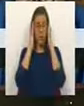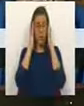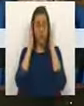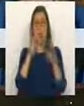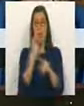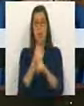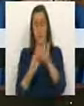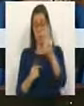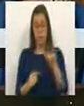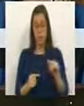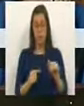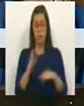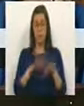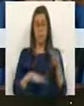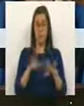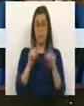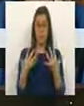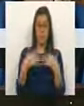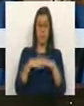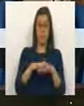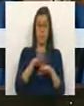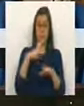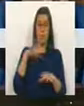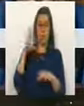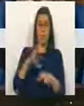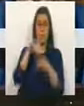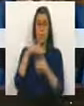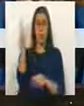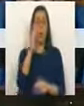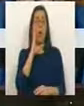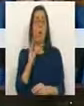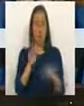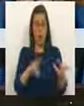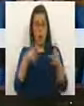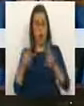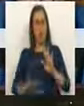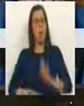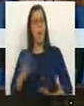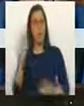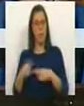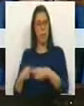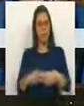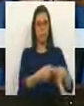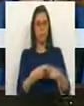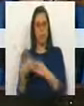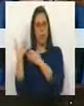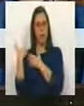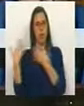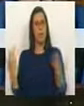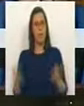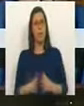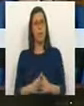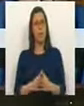também a fazer a integração de Portugal na União Bancária, que alterou ainda mais a distribuição das